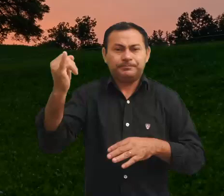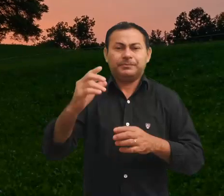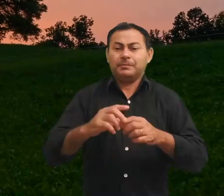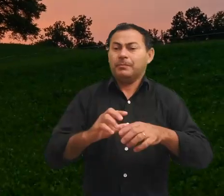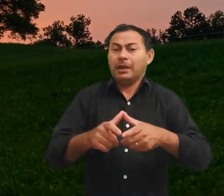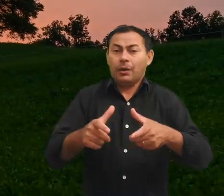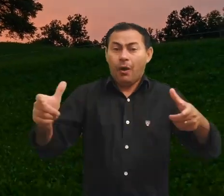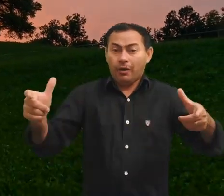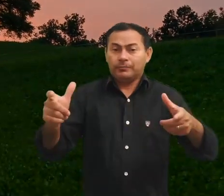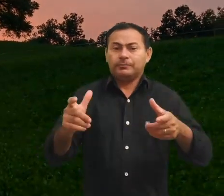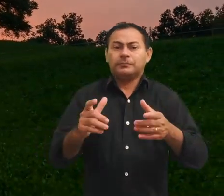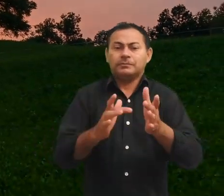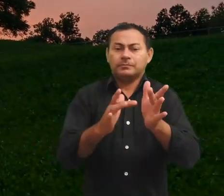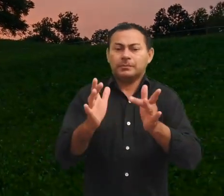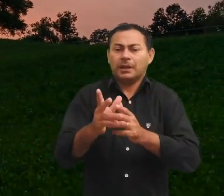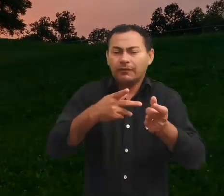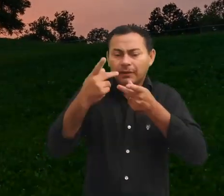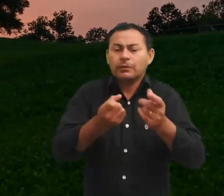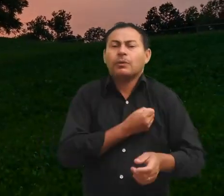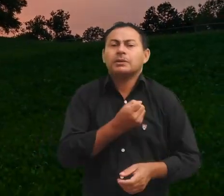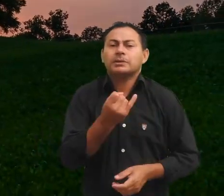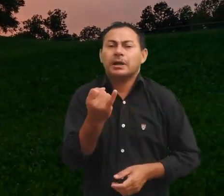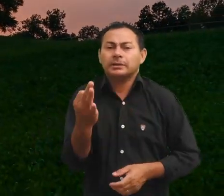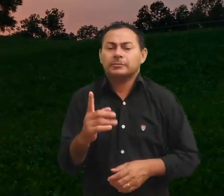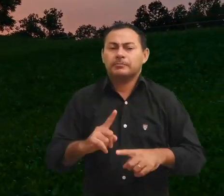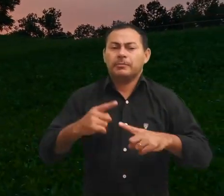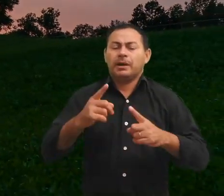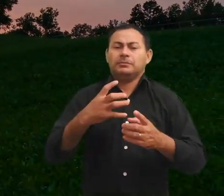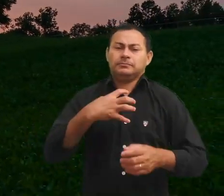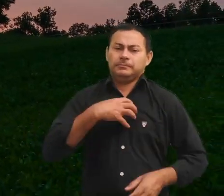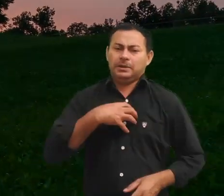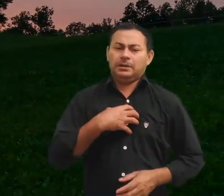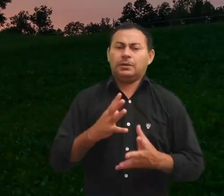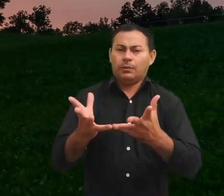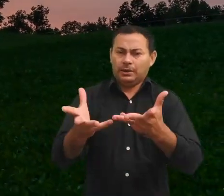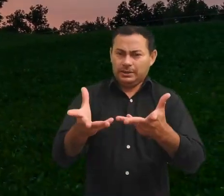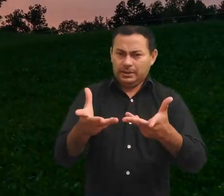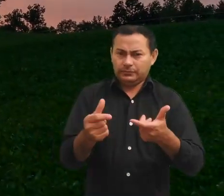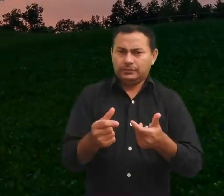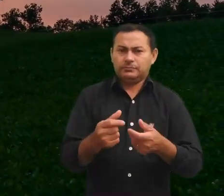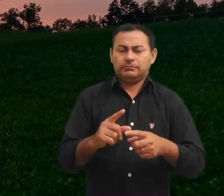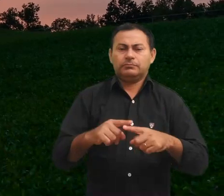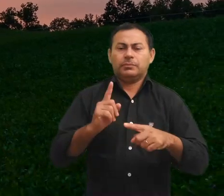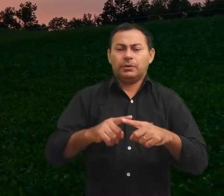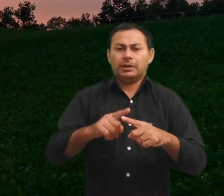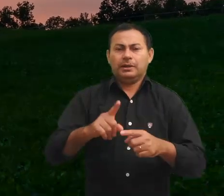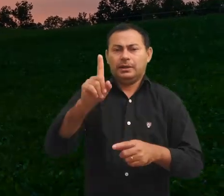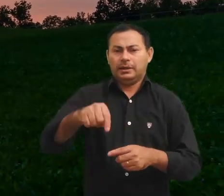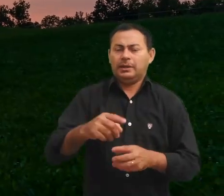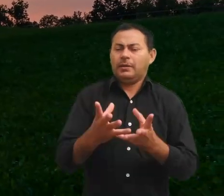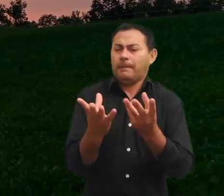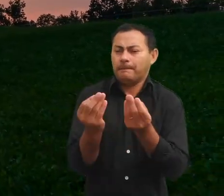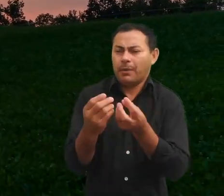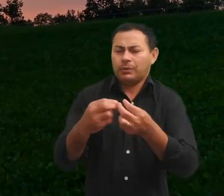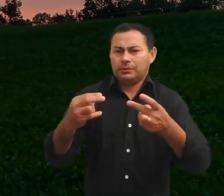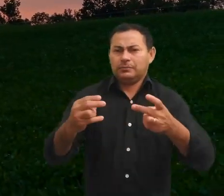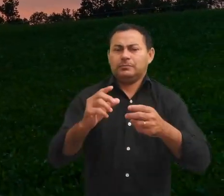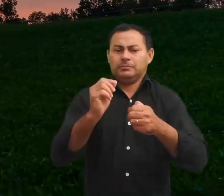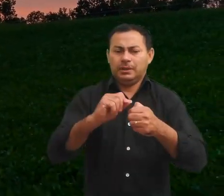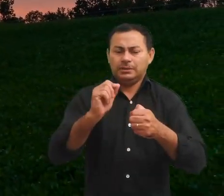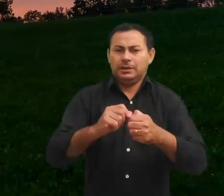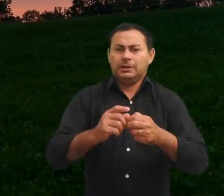maiores, ele estava falando no sentido quantitativo, mais do que no sentido qualitativo, porque